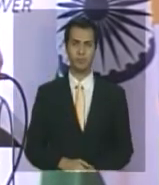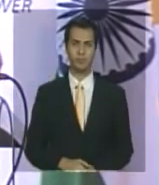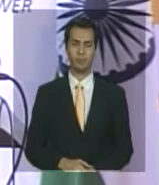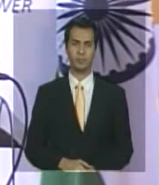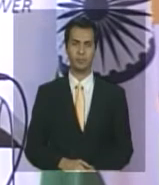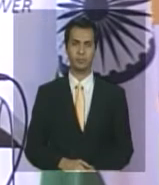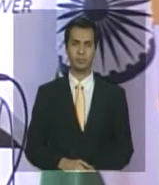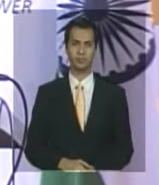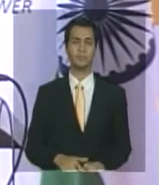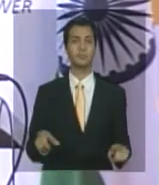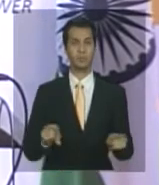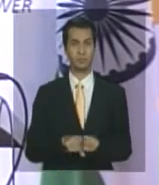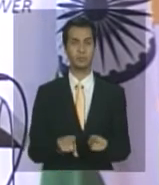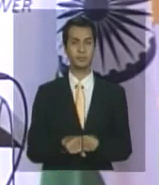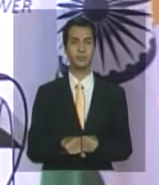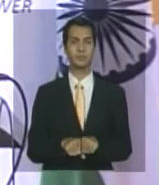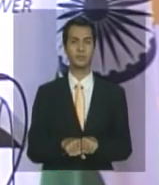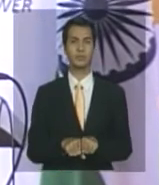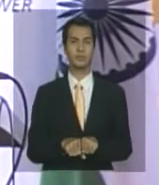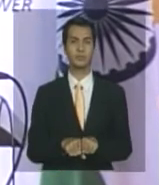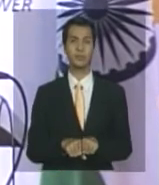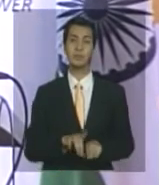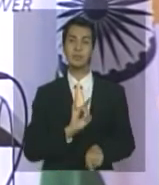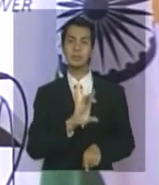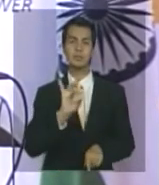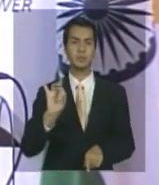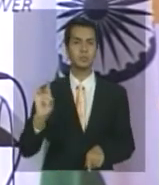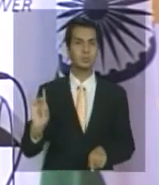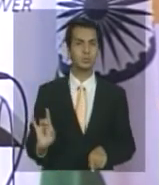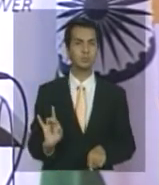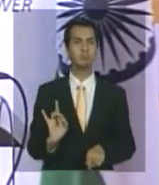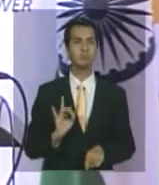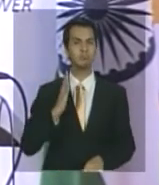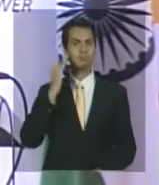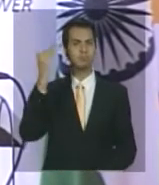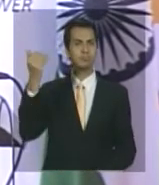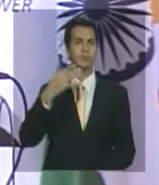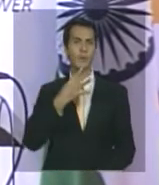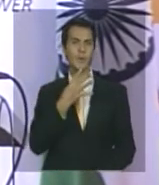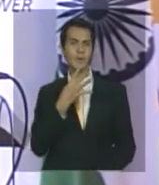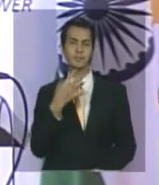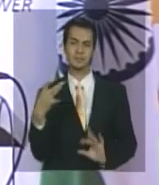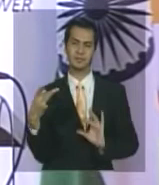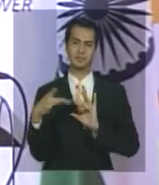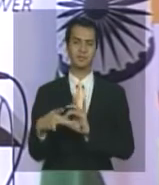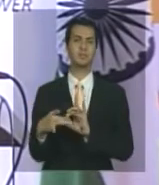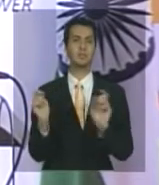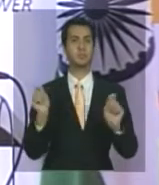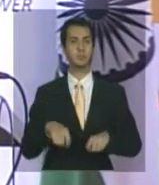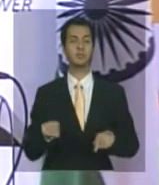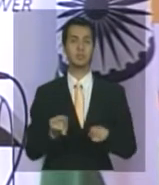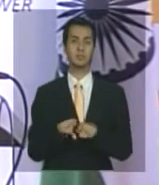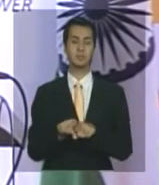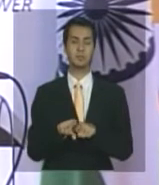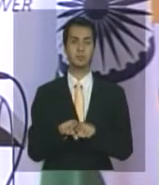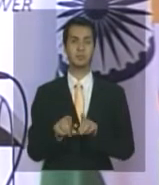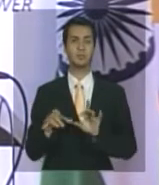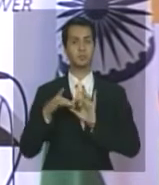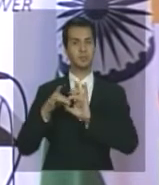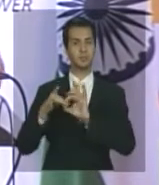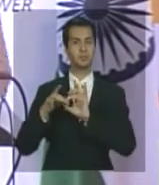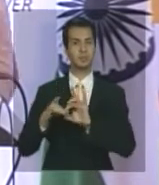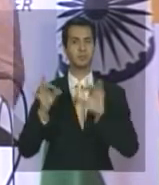travemos conhecimentos pessoais que permitam, inclusive, parcerias específicas entre